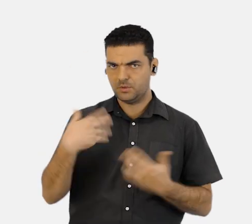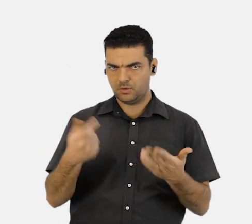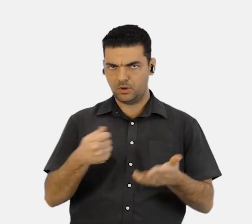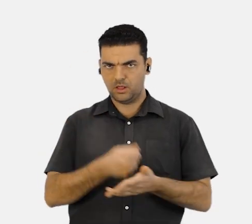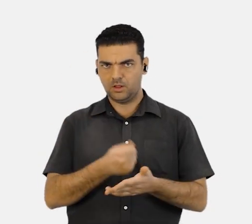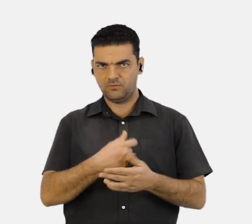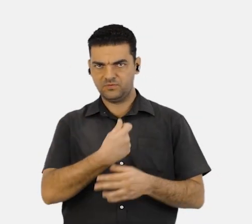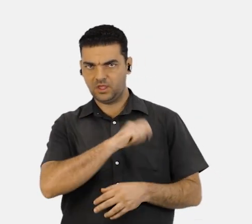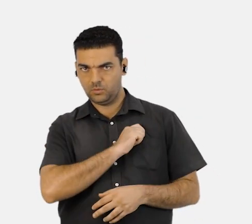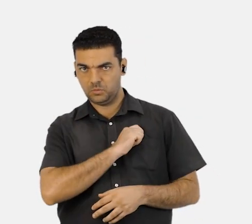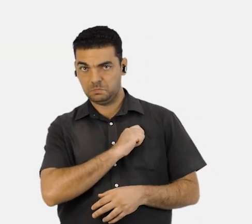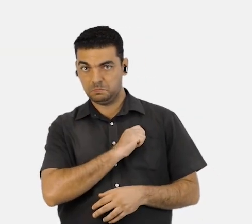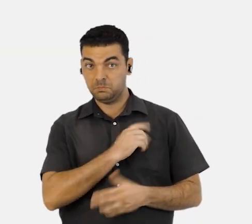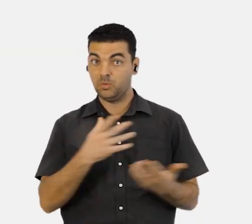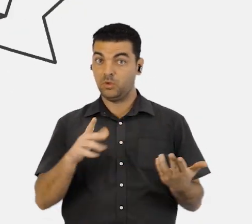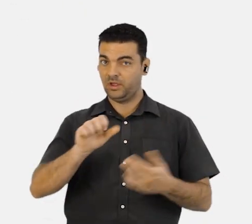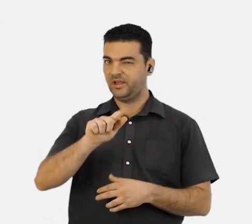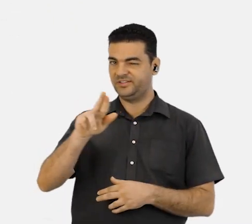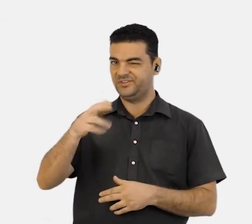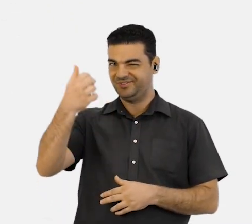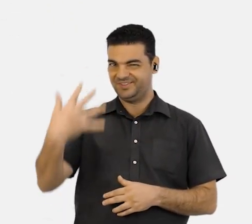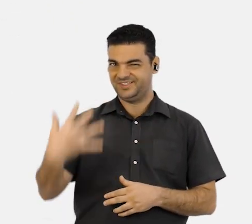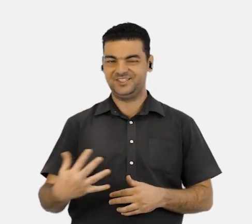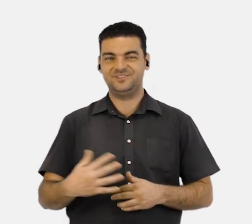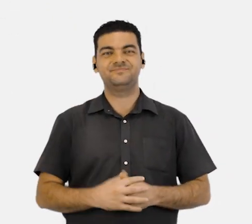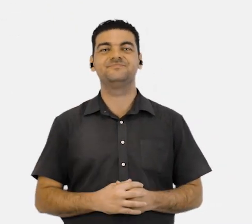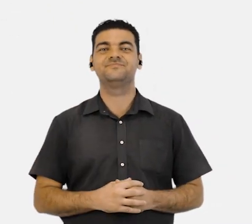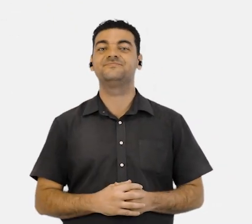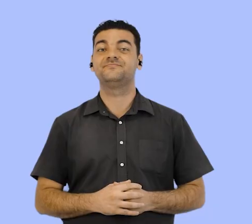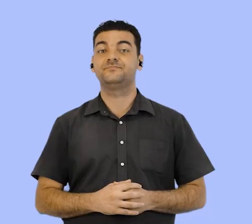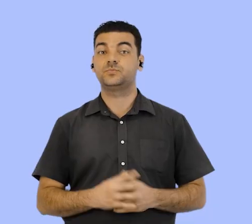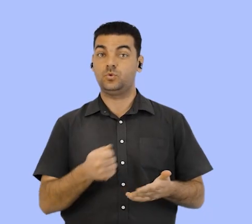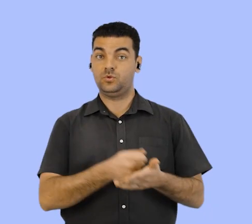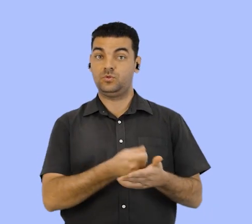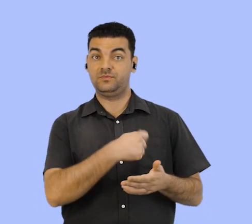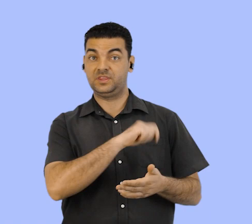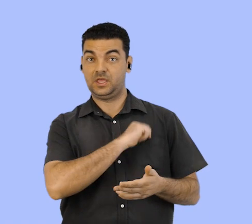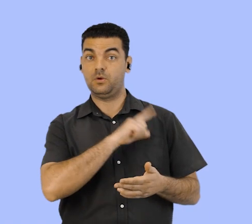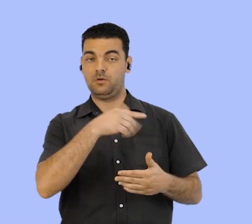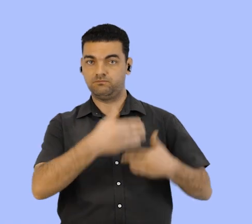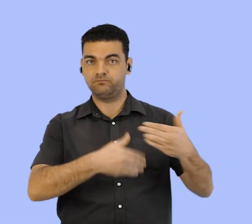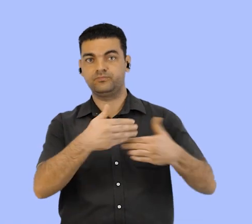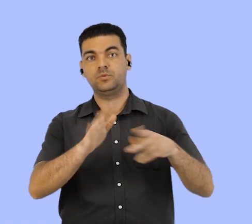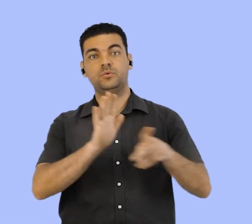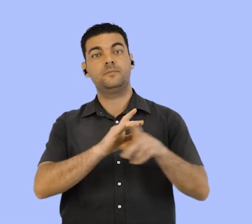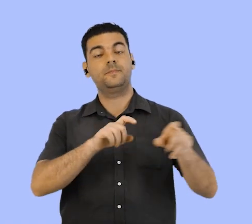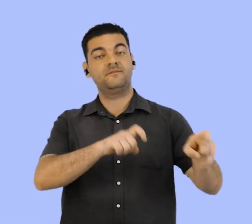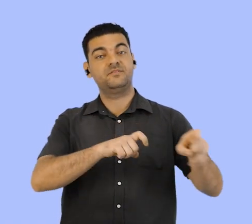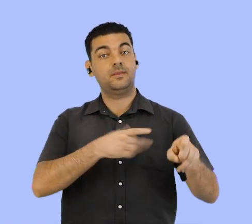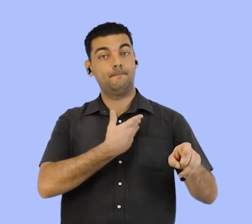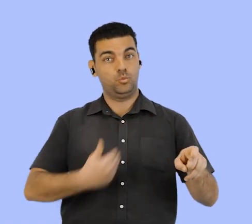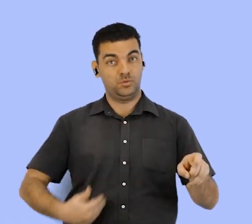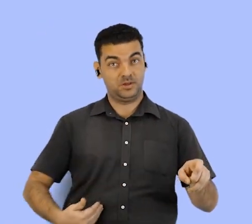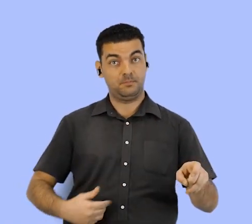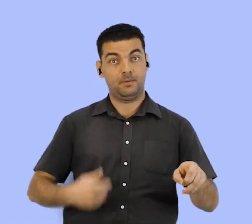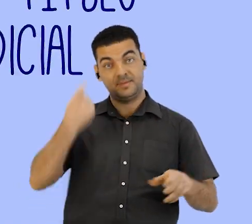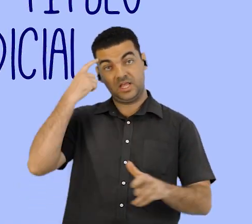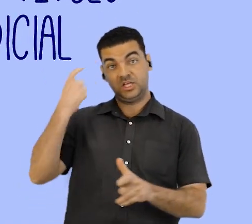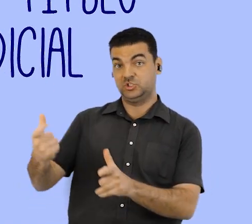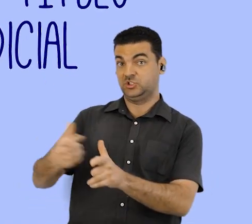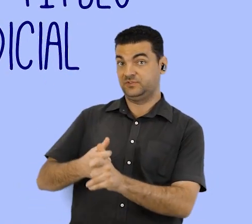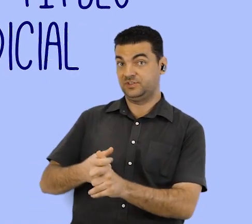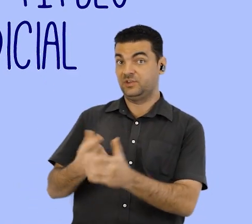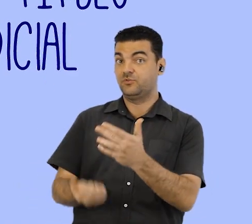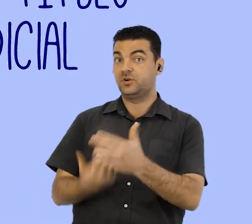Você sabe quais são as ações em execução fiscal? A AGU explica. A execução fiscal é um processo de iniciativa da Fazenda Pública para a quitação